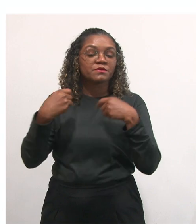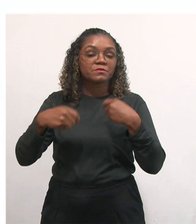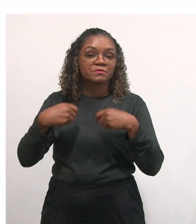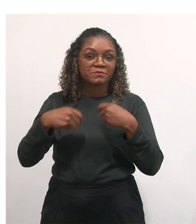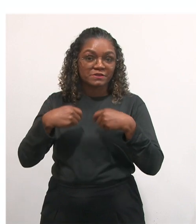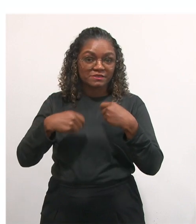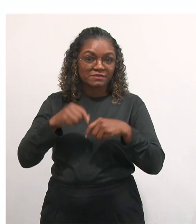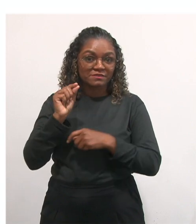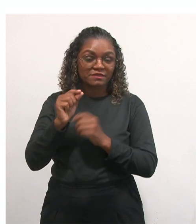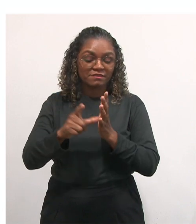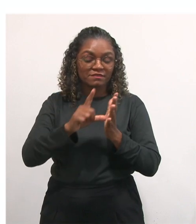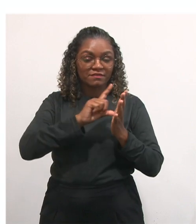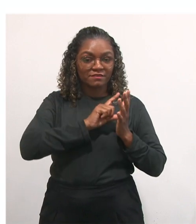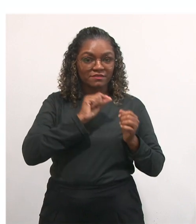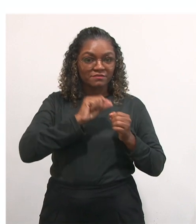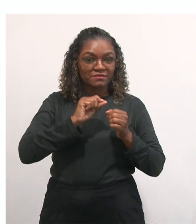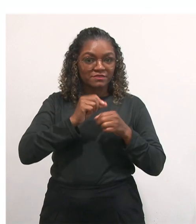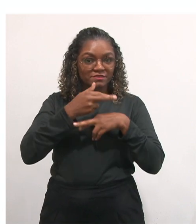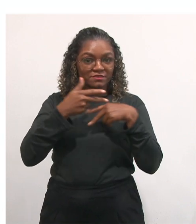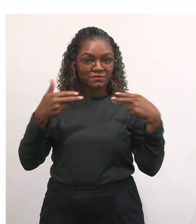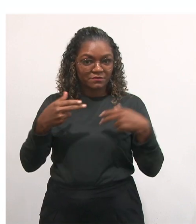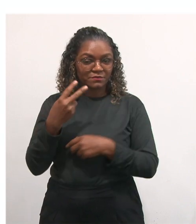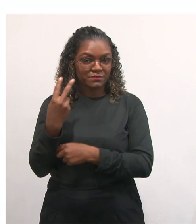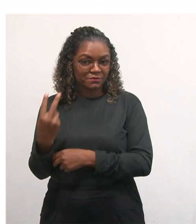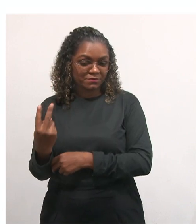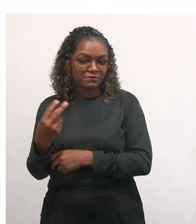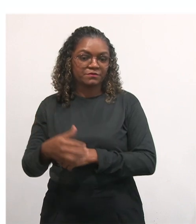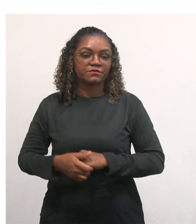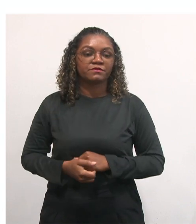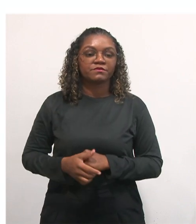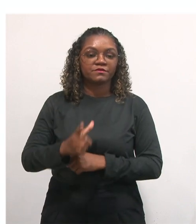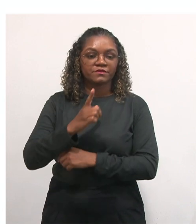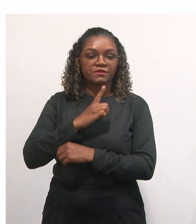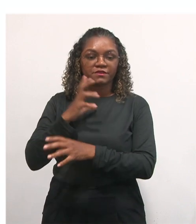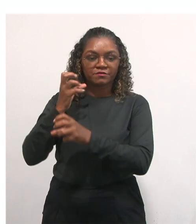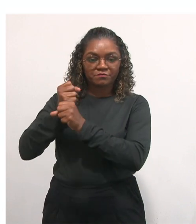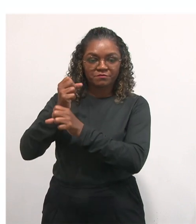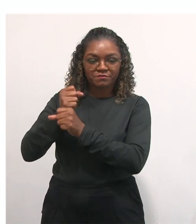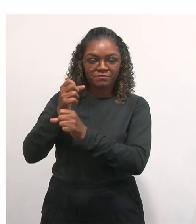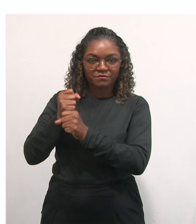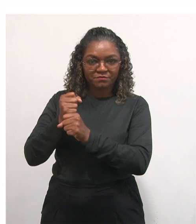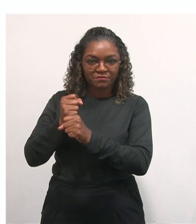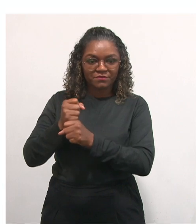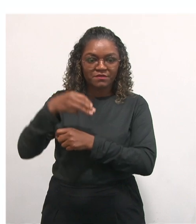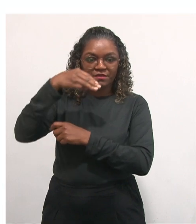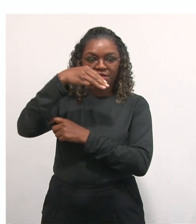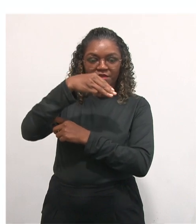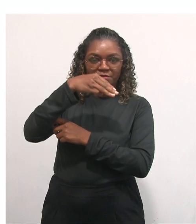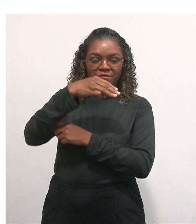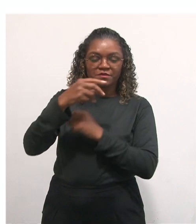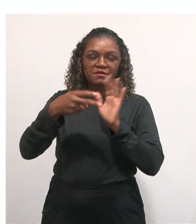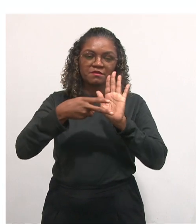dois trabalhinhos antes. Nós temos toda essa equação aqui só para definir quem é o m.